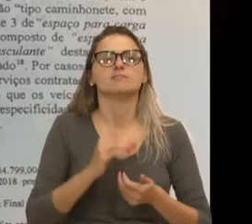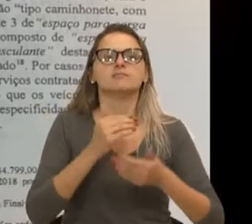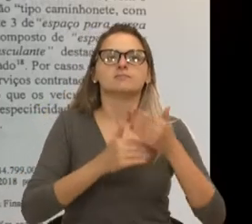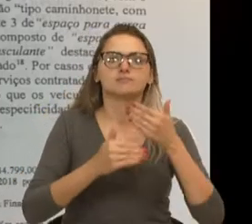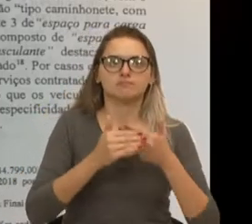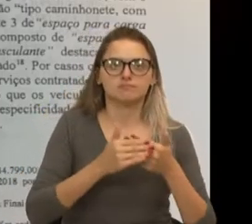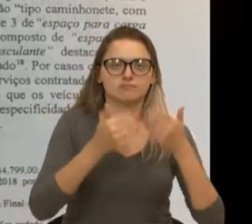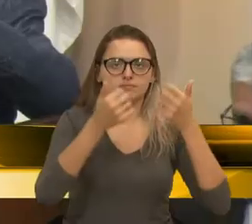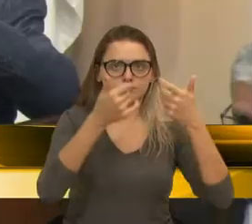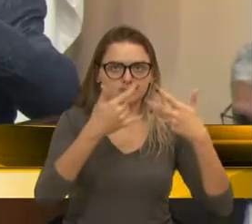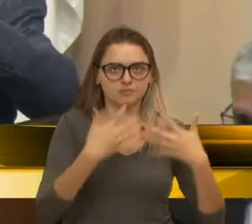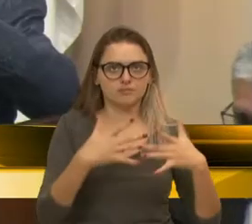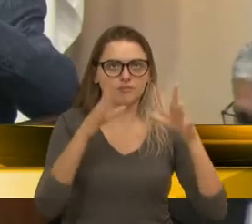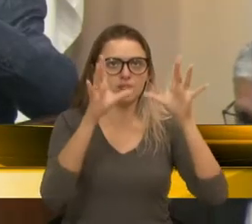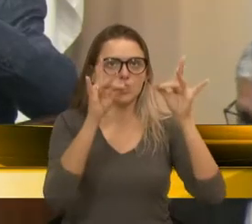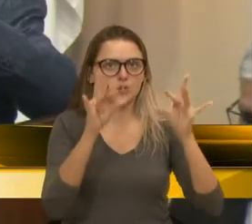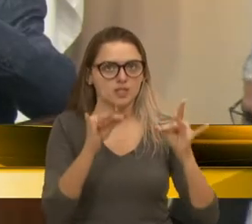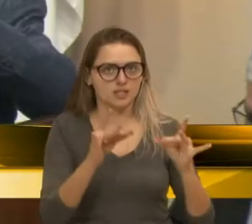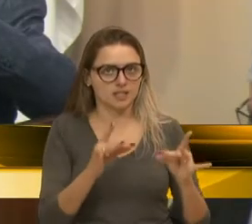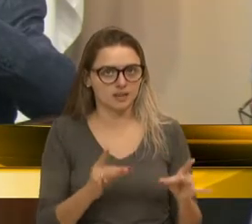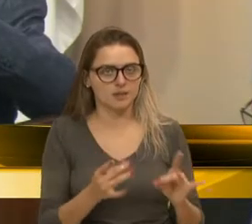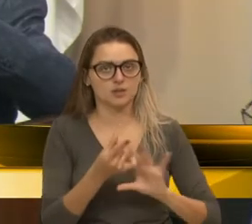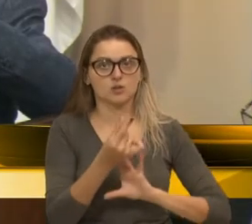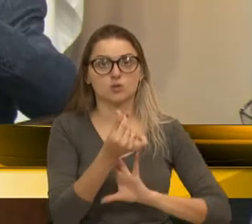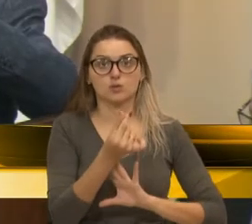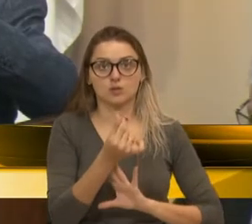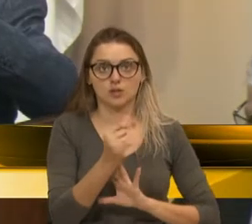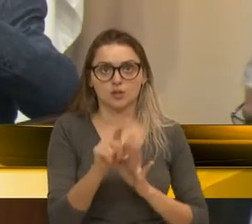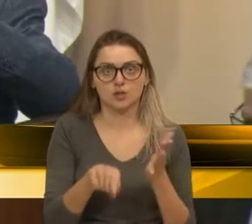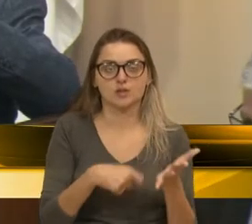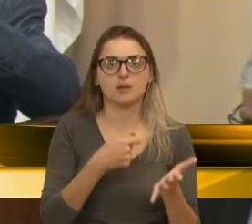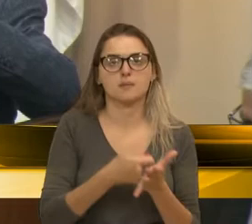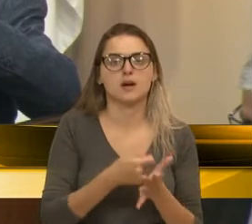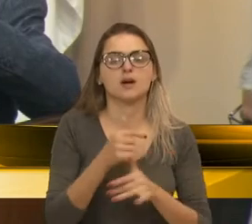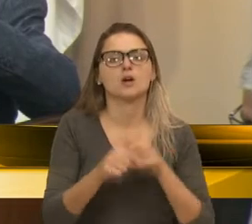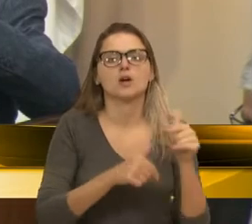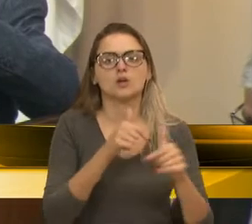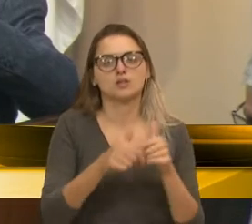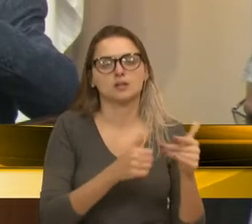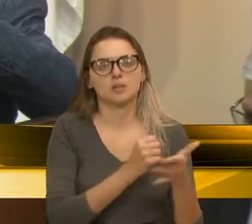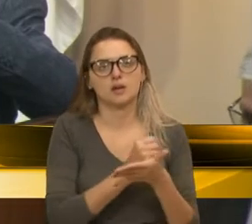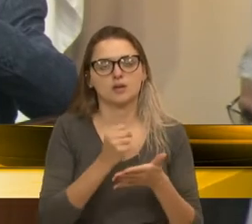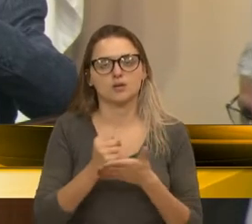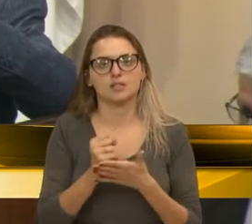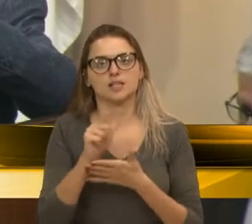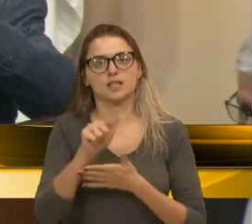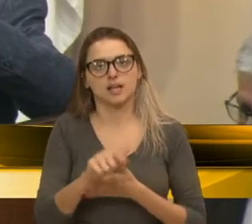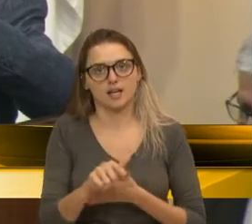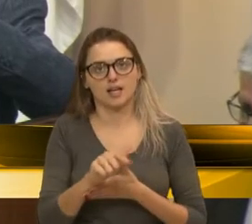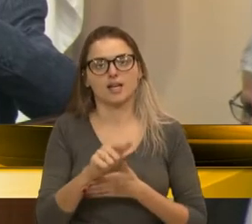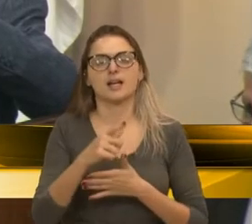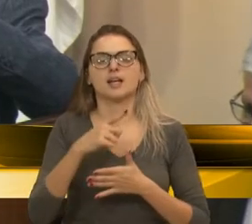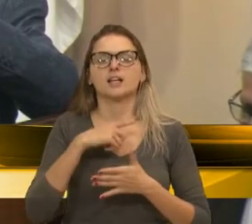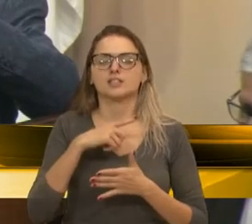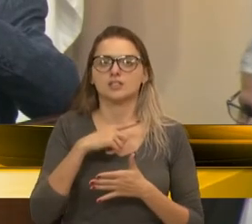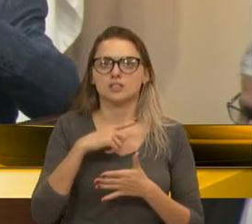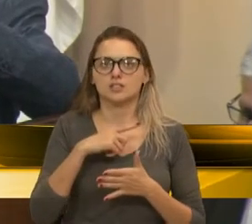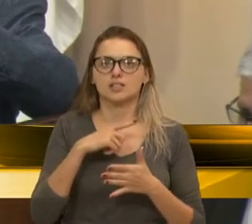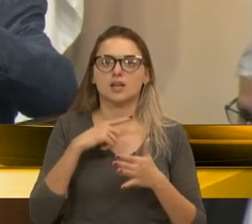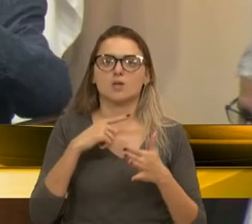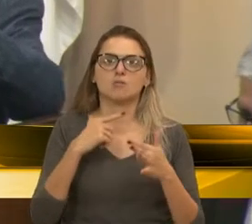esse, por exemplo, que o detalhamento dos custos das prestações dos serviços contratados torna-se essencial a fim de aferir os movimentos